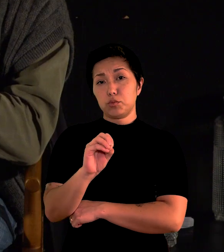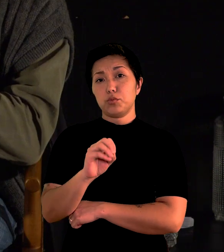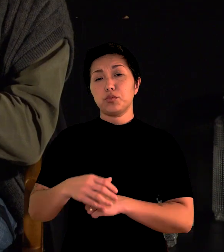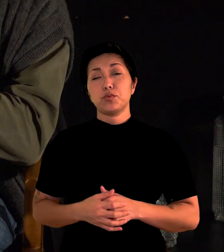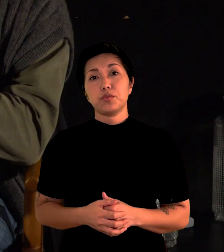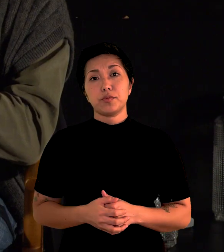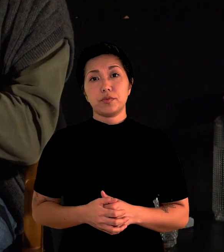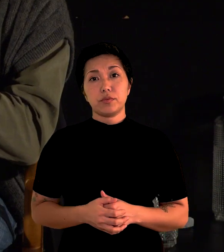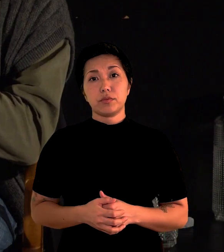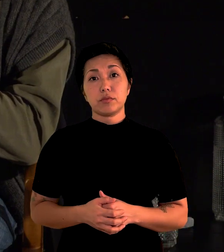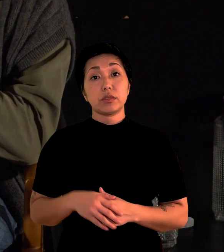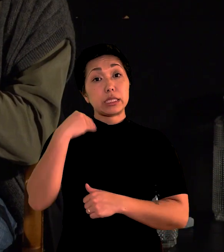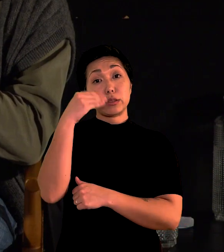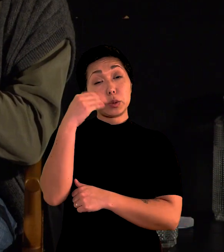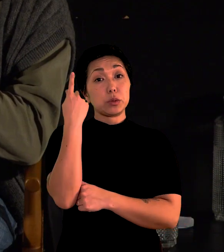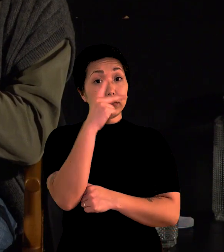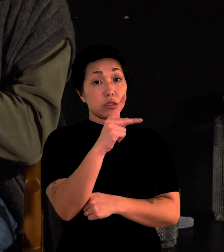do Roberto, né?